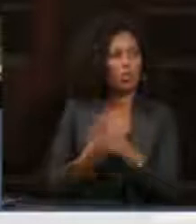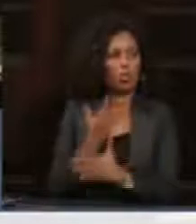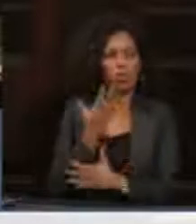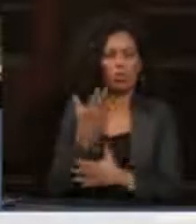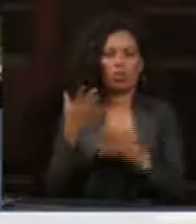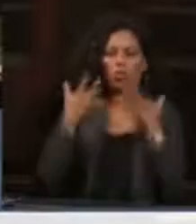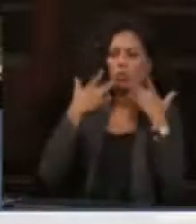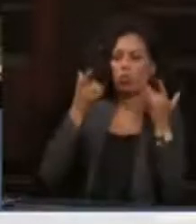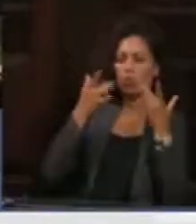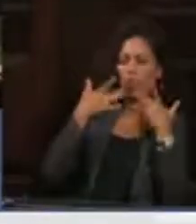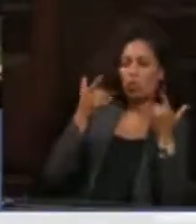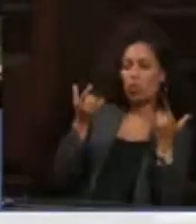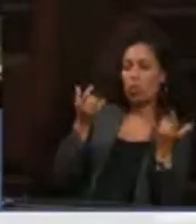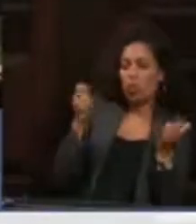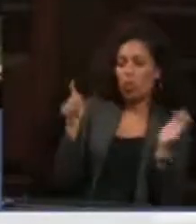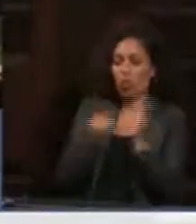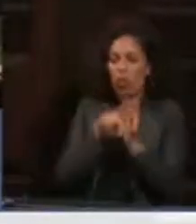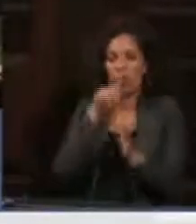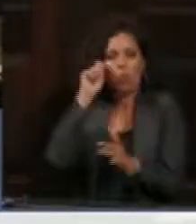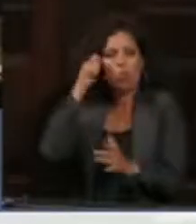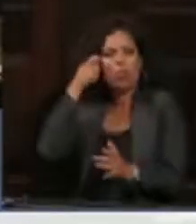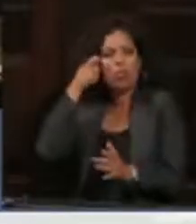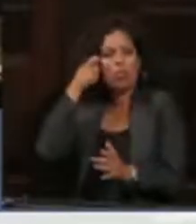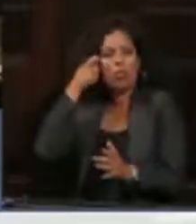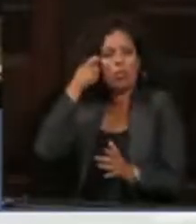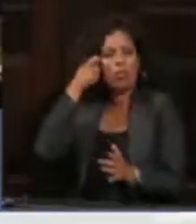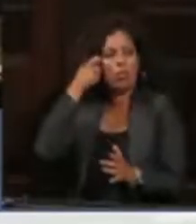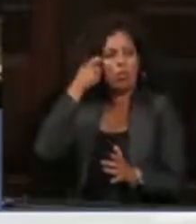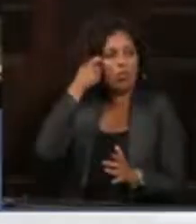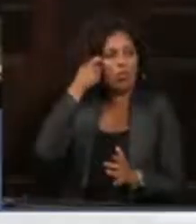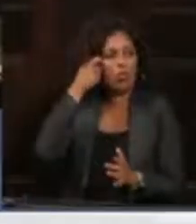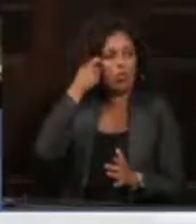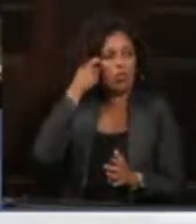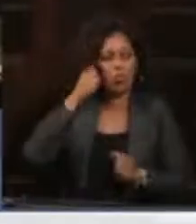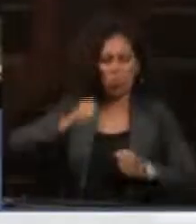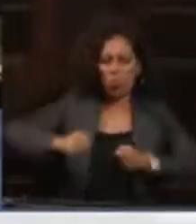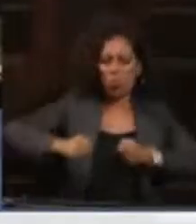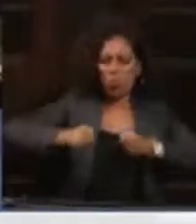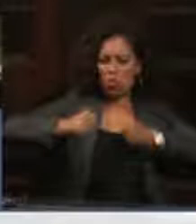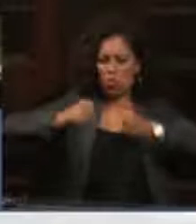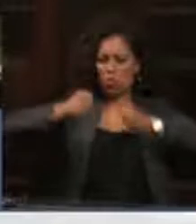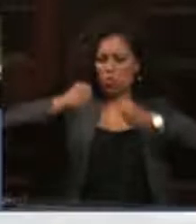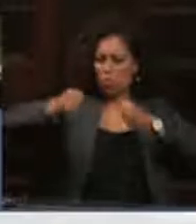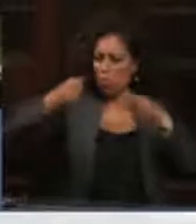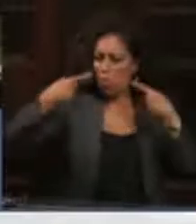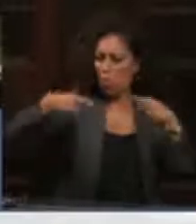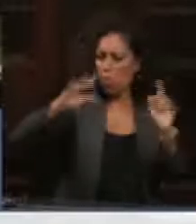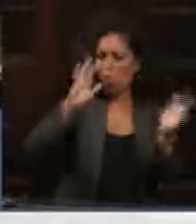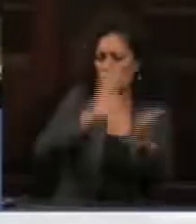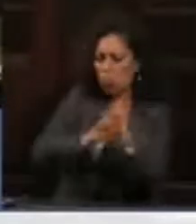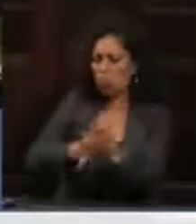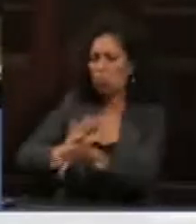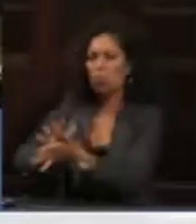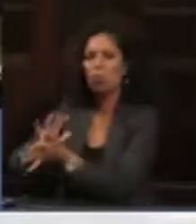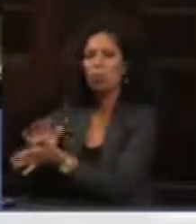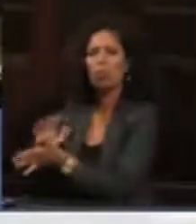Teatro Experimental do Negro, ferrenho lutador contra o racismo, a